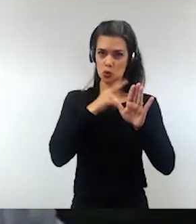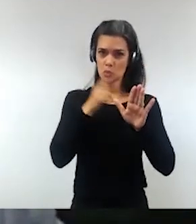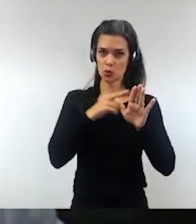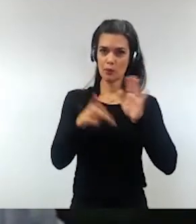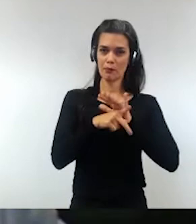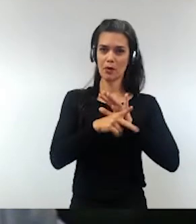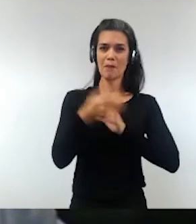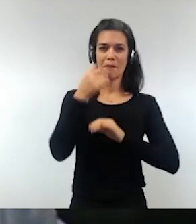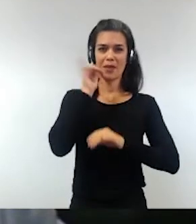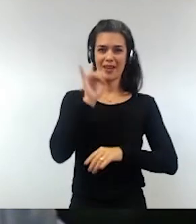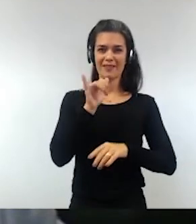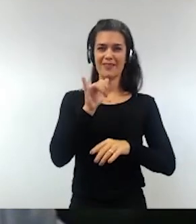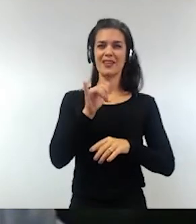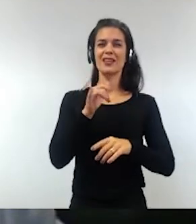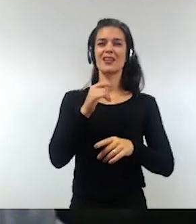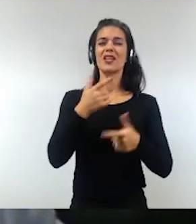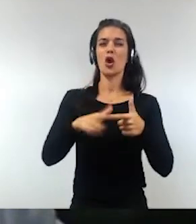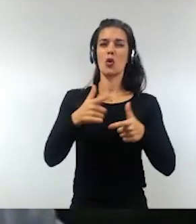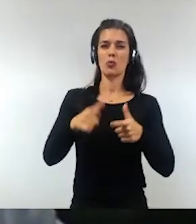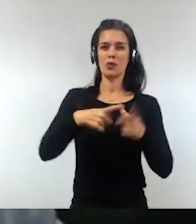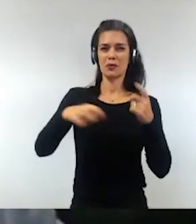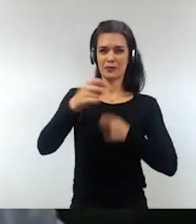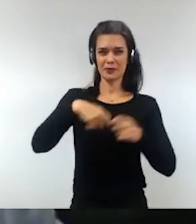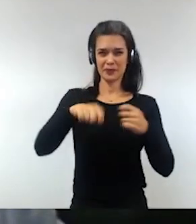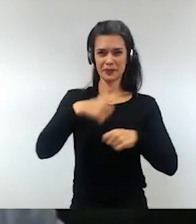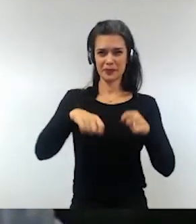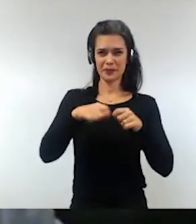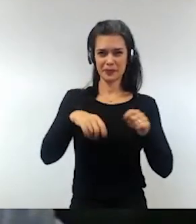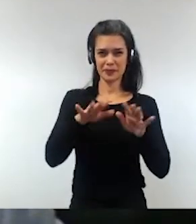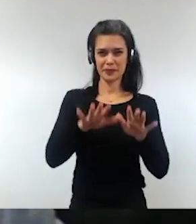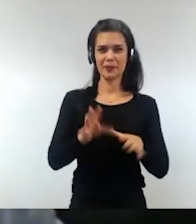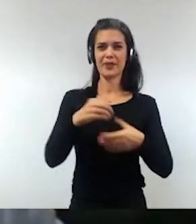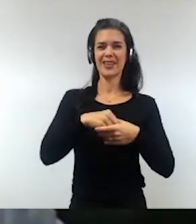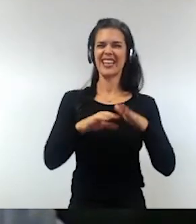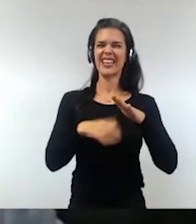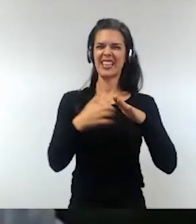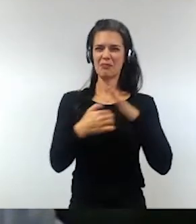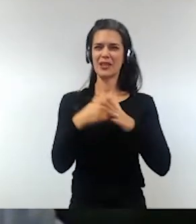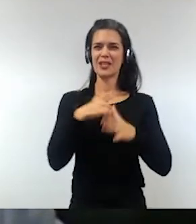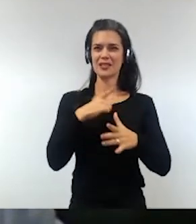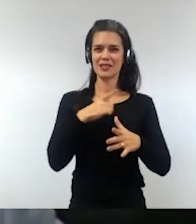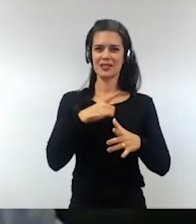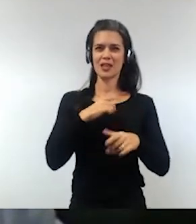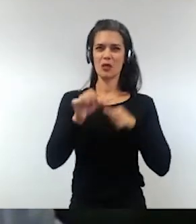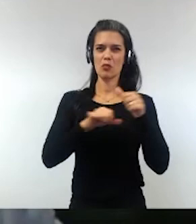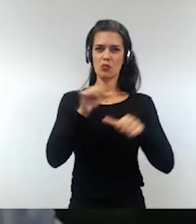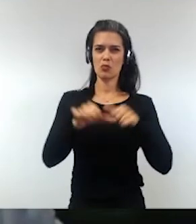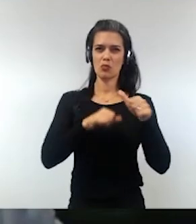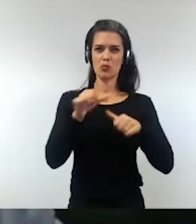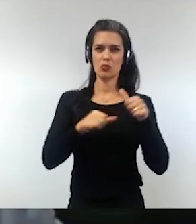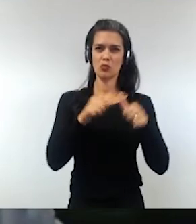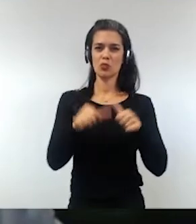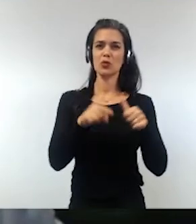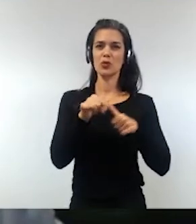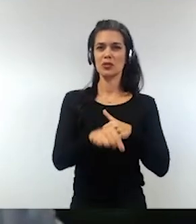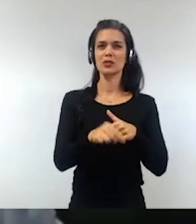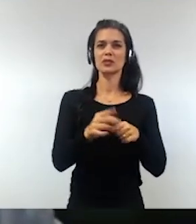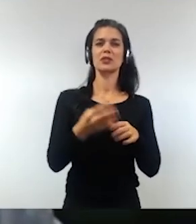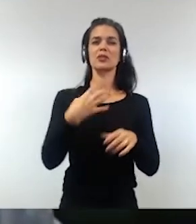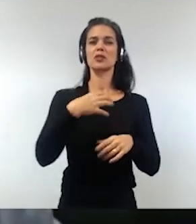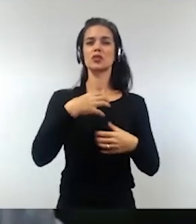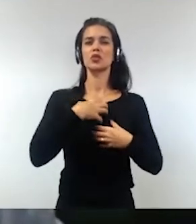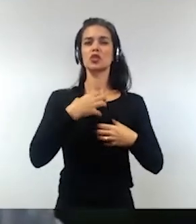a prevenir a crise econômica e financeira dos agentes econômicos, alterando transitoriamente o regime jurídico de recuperação judicial e